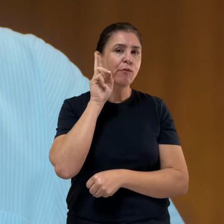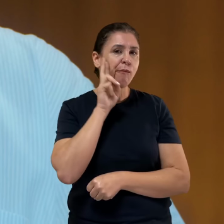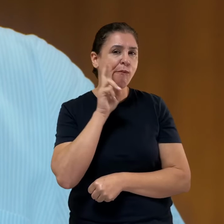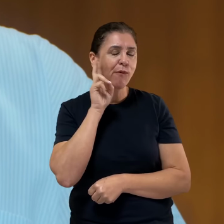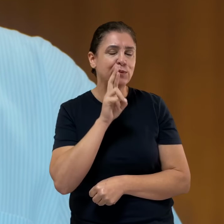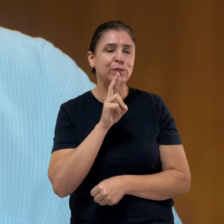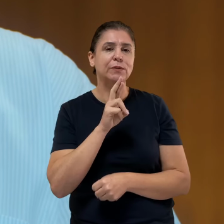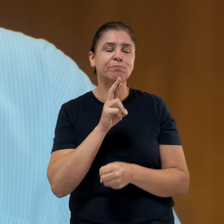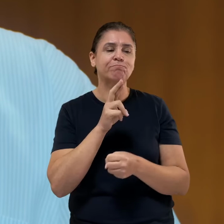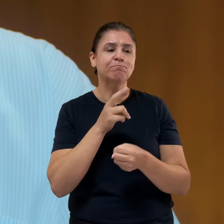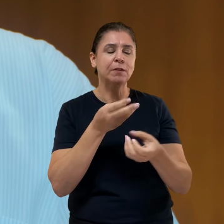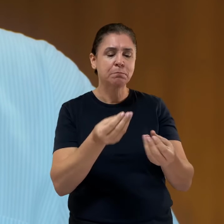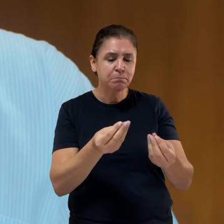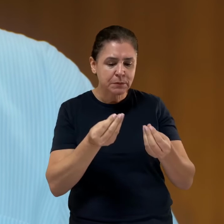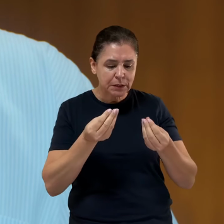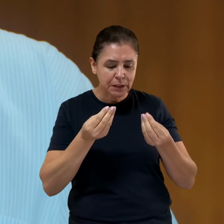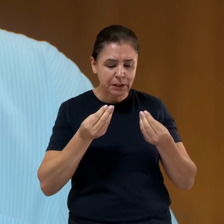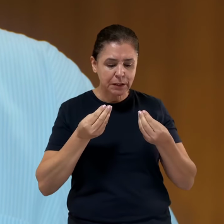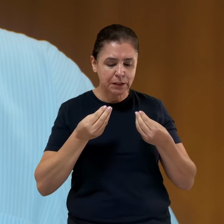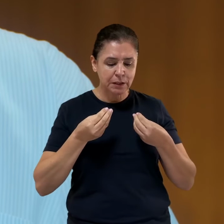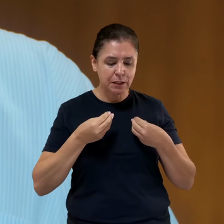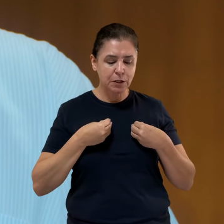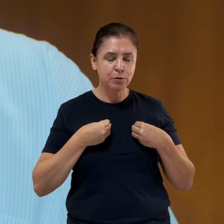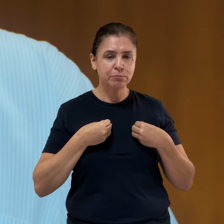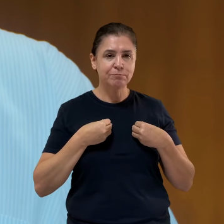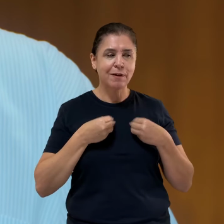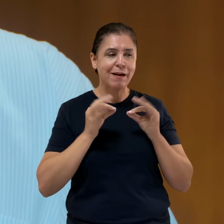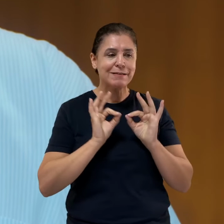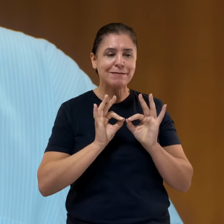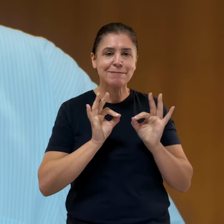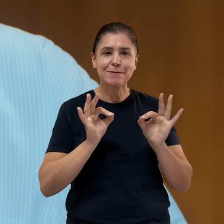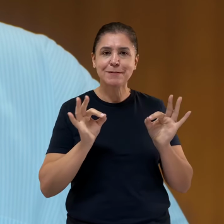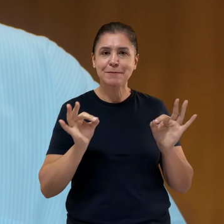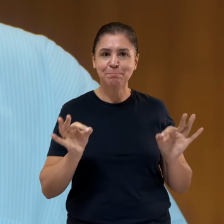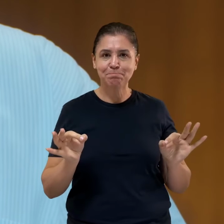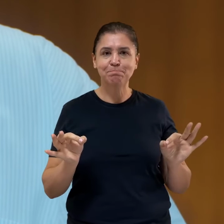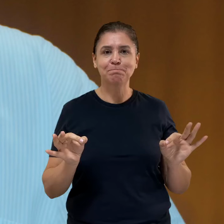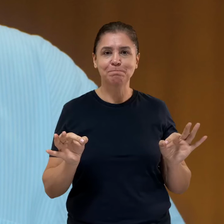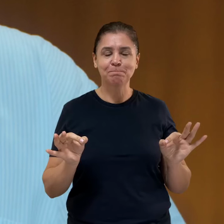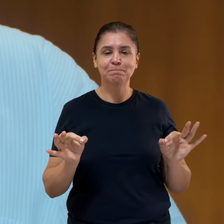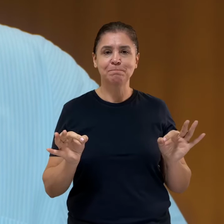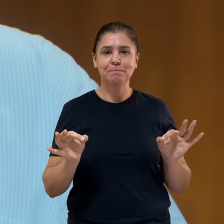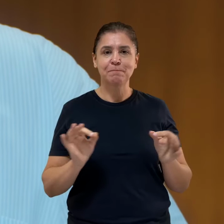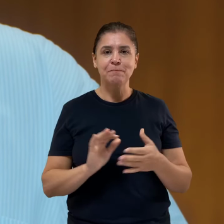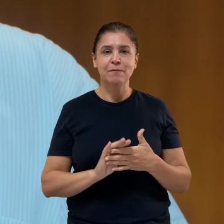me trouxe, acredito, a simplicidade.